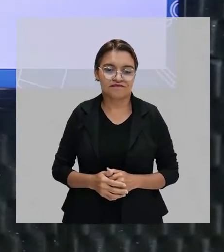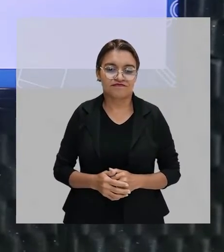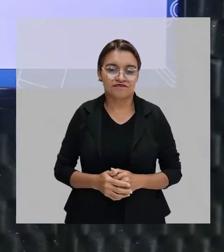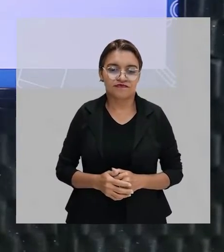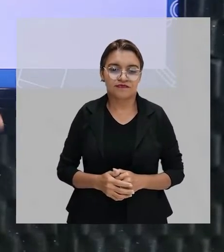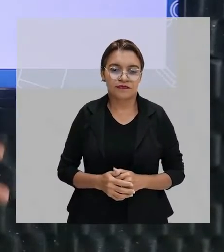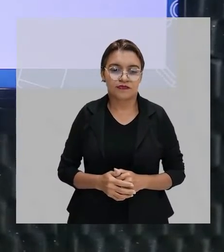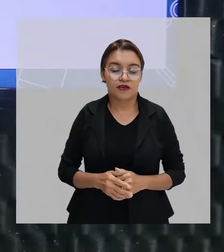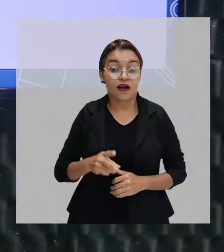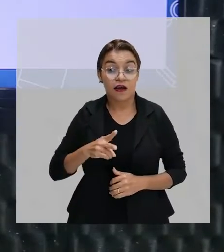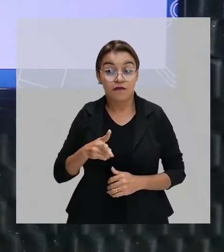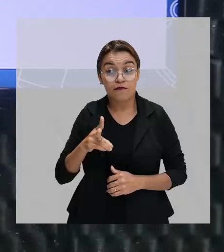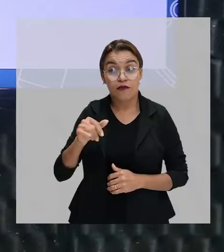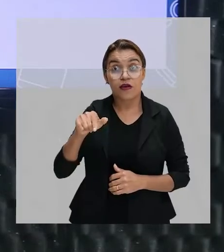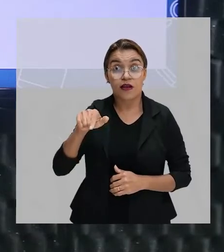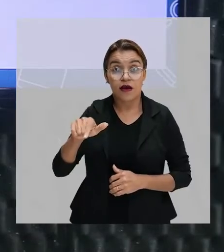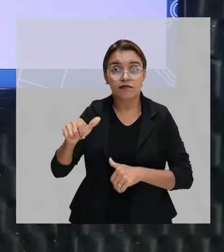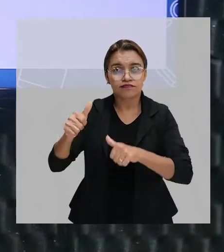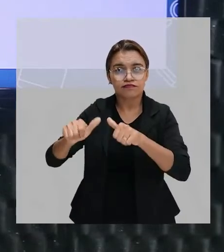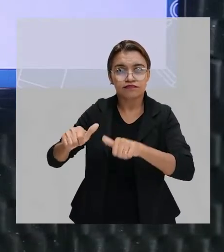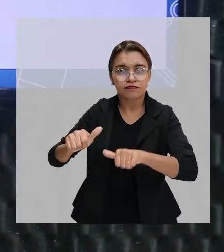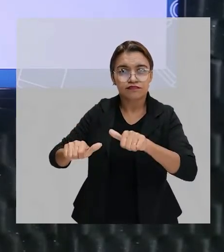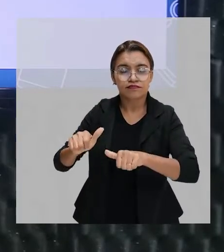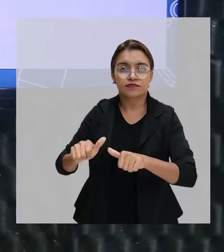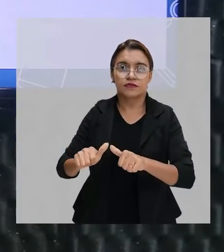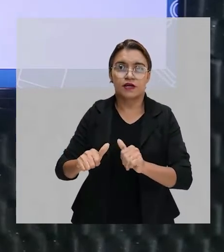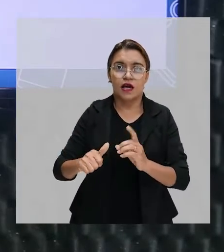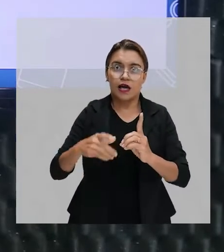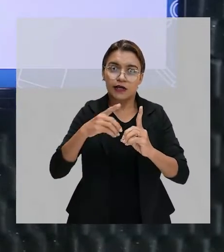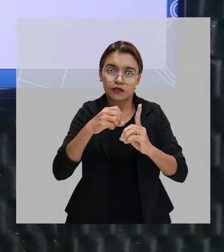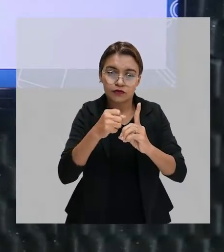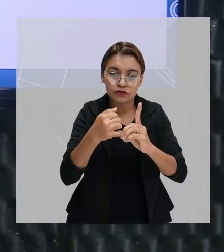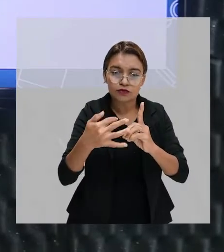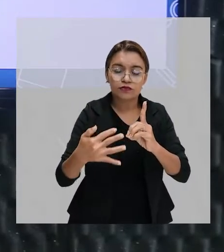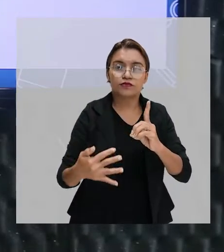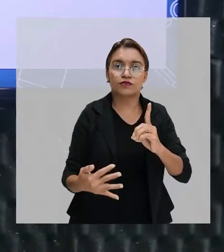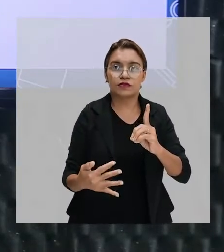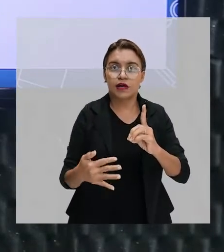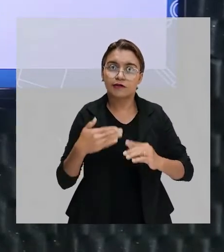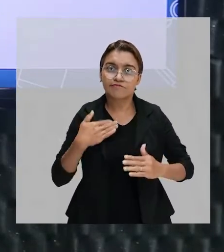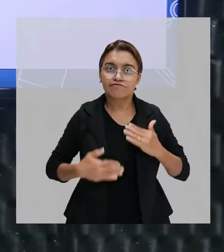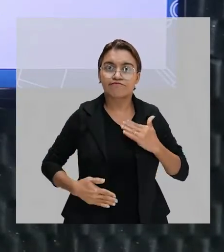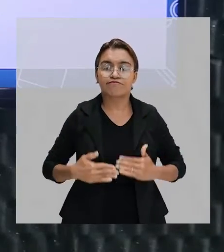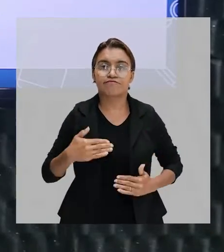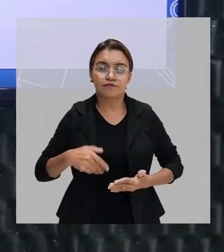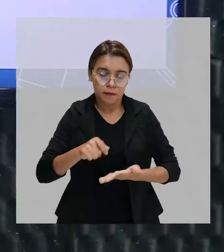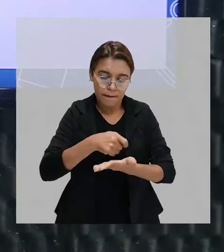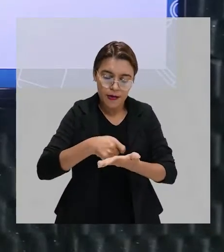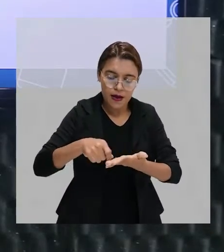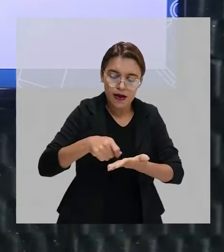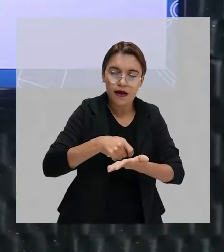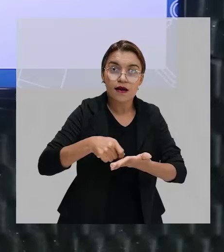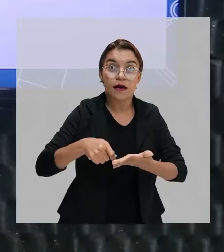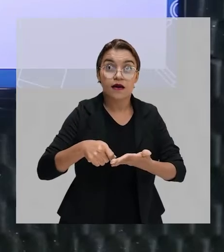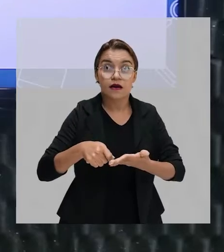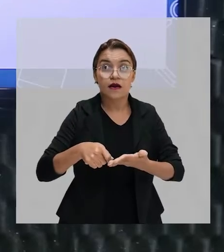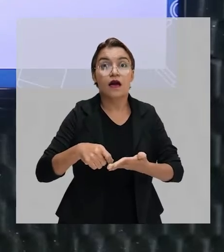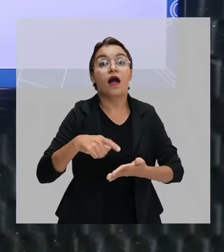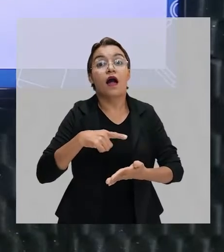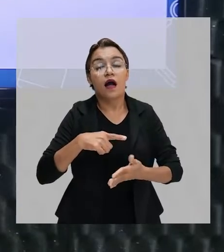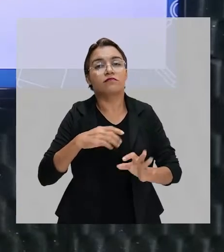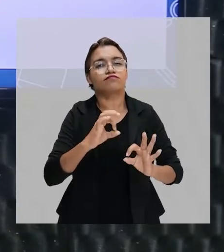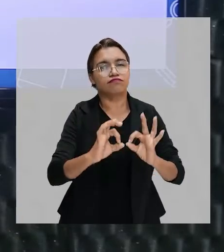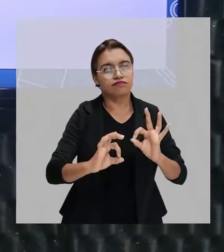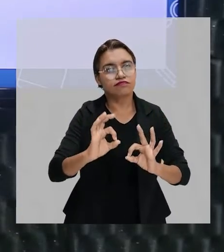e foi lá fiz avaliação coletei os dados fisiológicos desse indivíduo aí vai